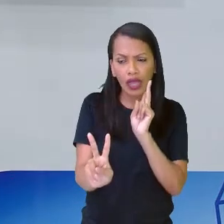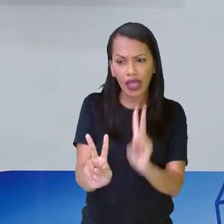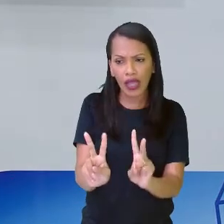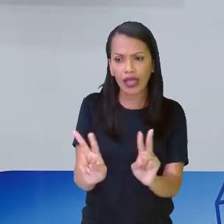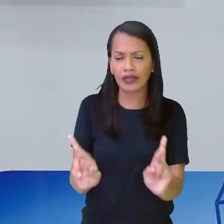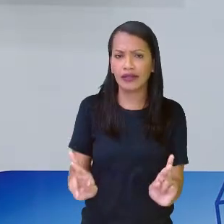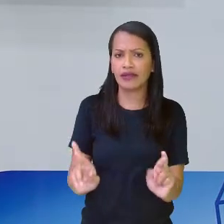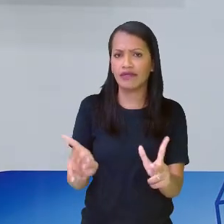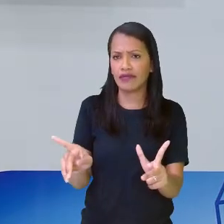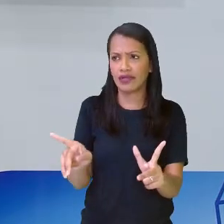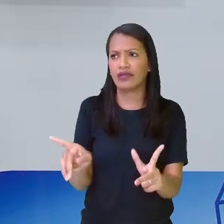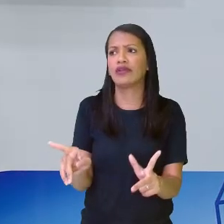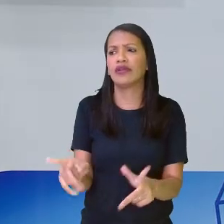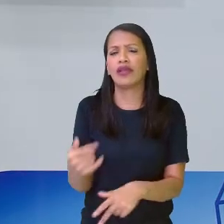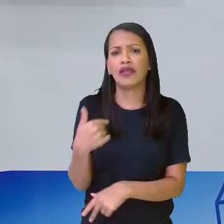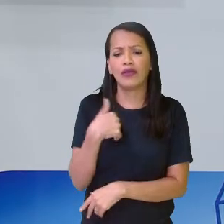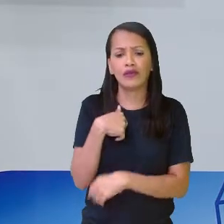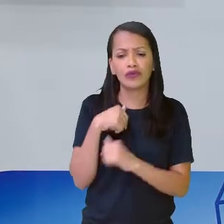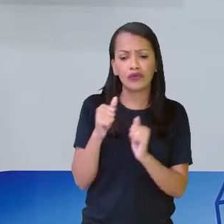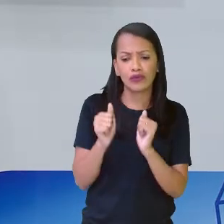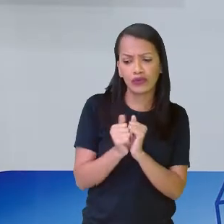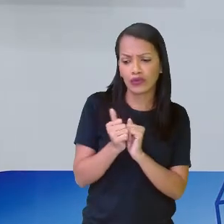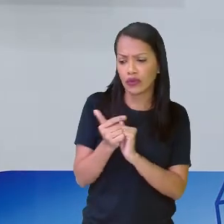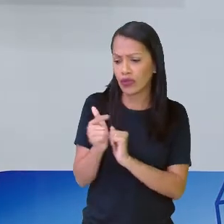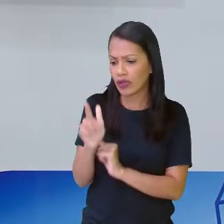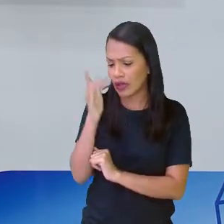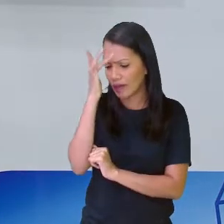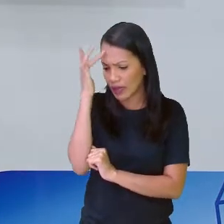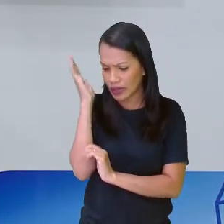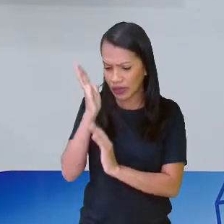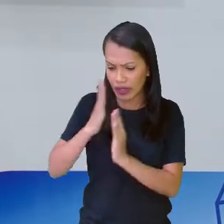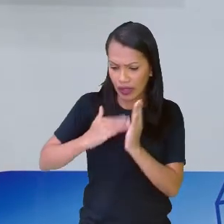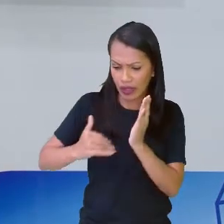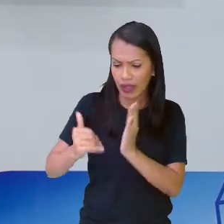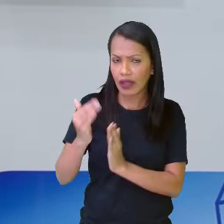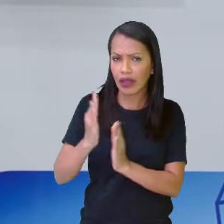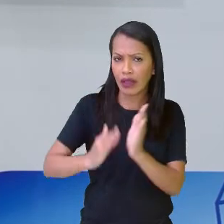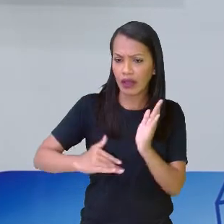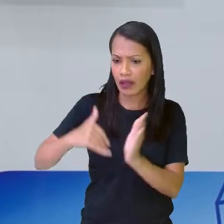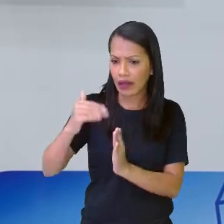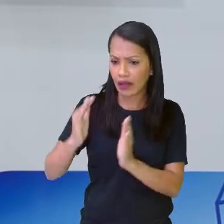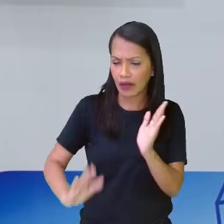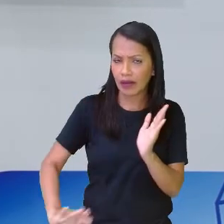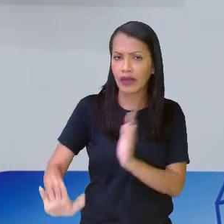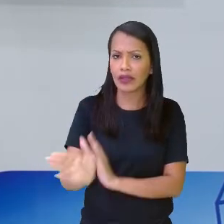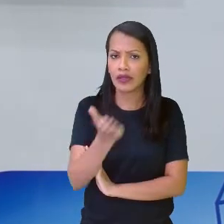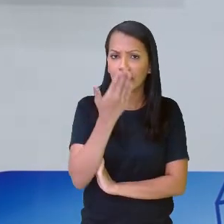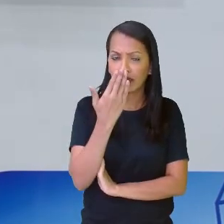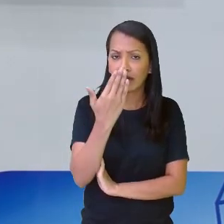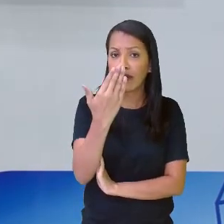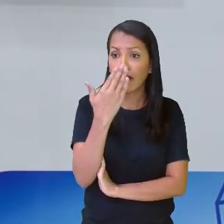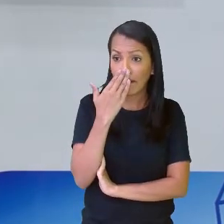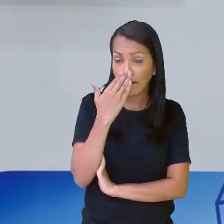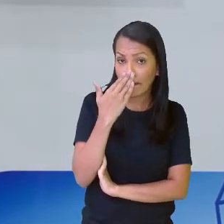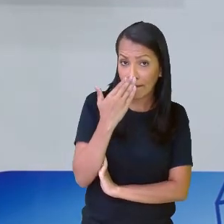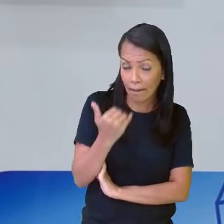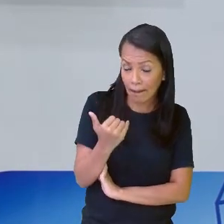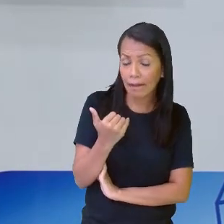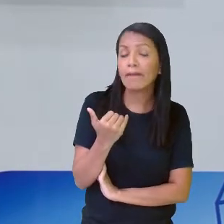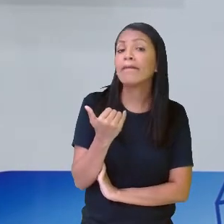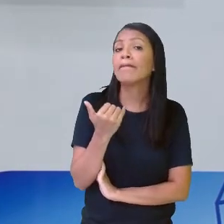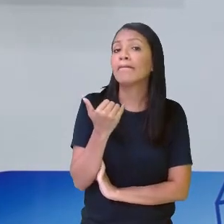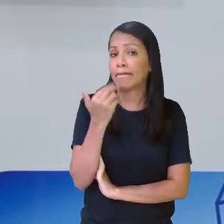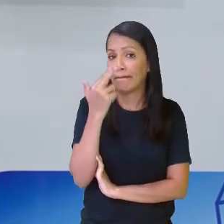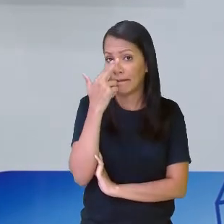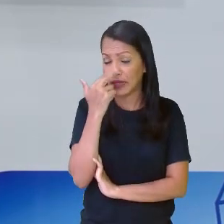aqui junto com uma outra pessoa que vai desenhar a paisagem que está aqui na nossa frente. Mesmo nós, ao